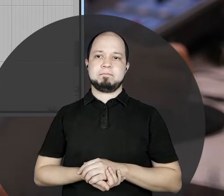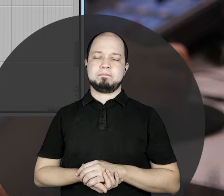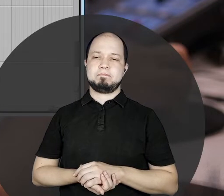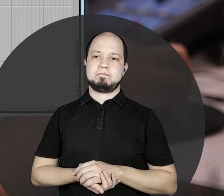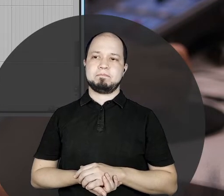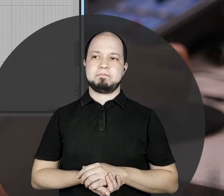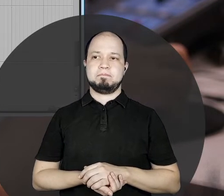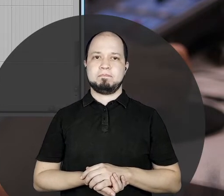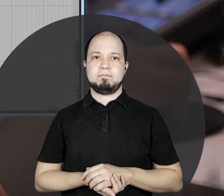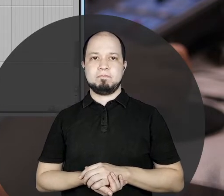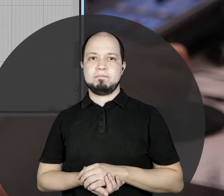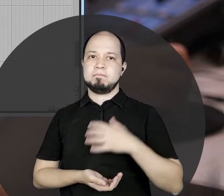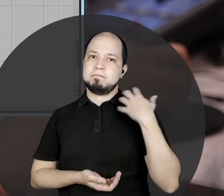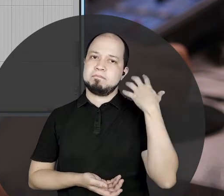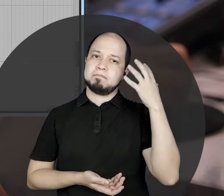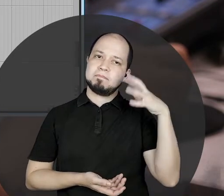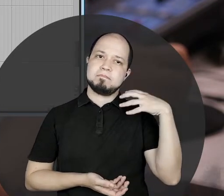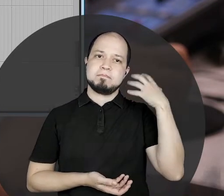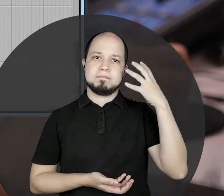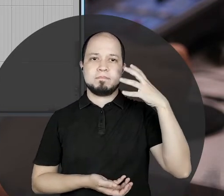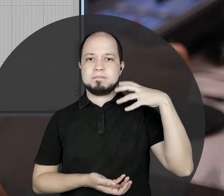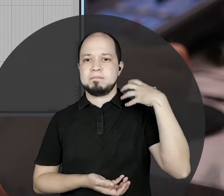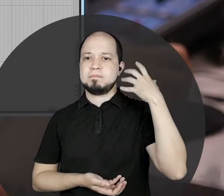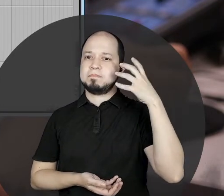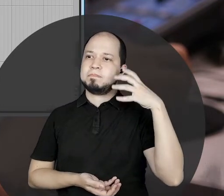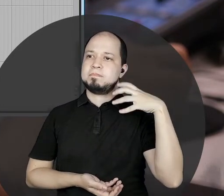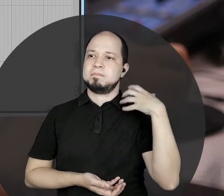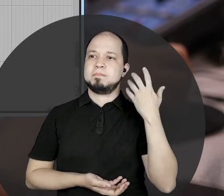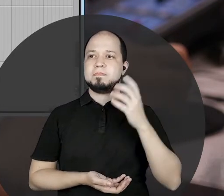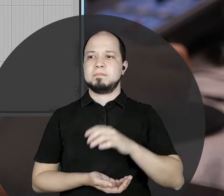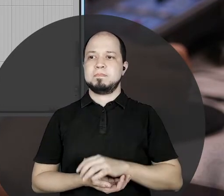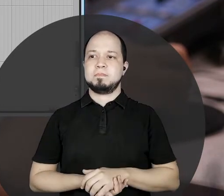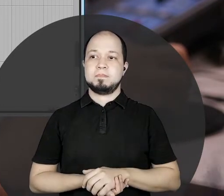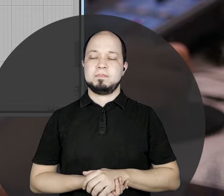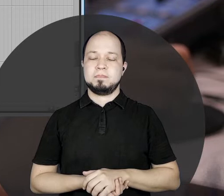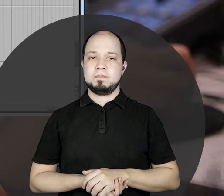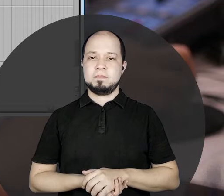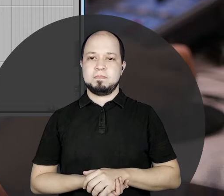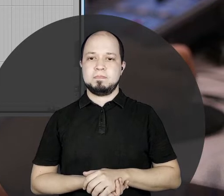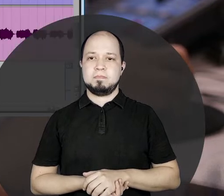não me leve a mal. A minha cabeça não estava aqui.